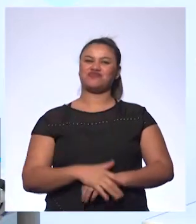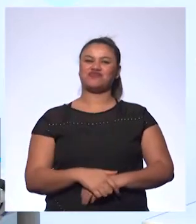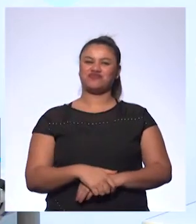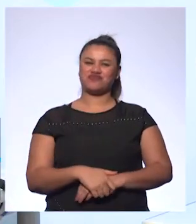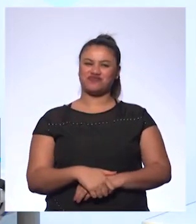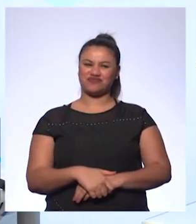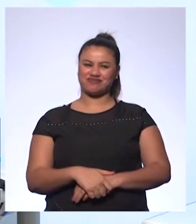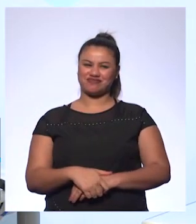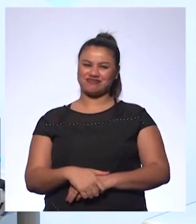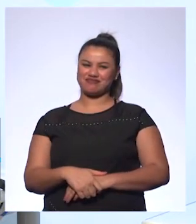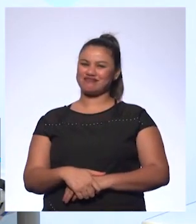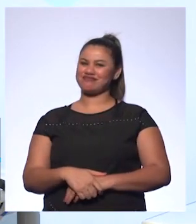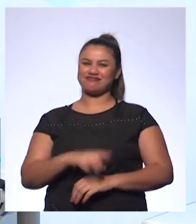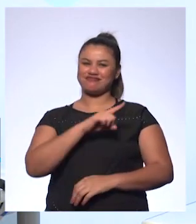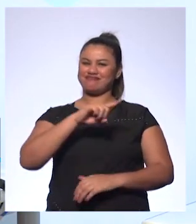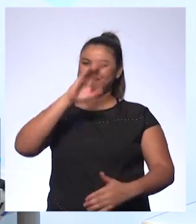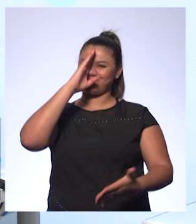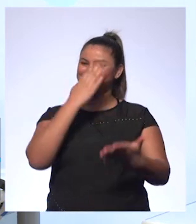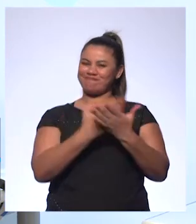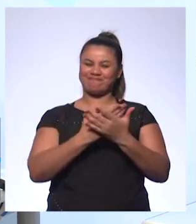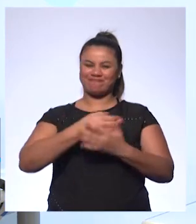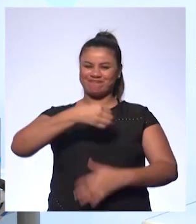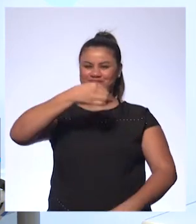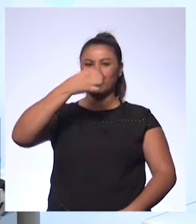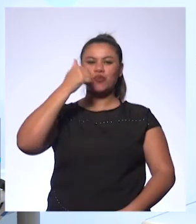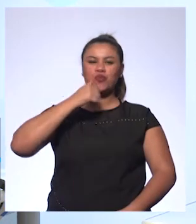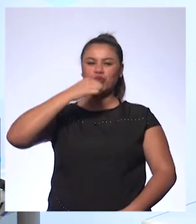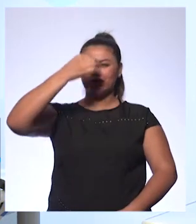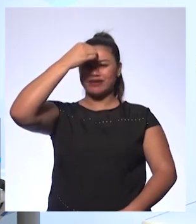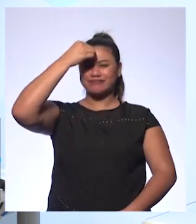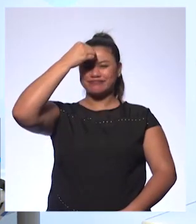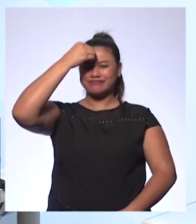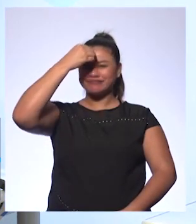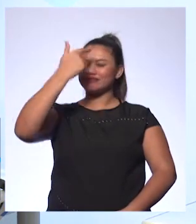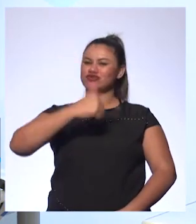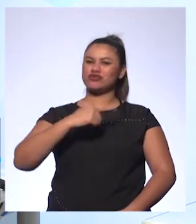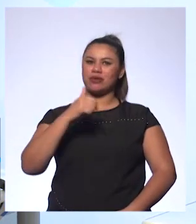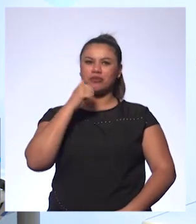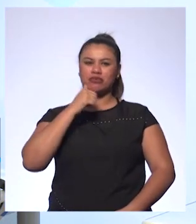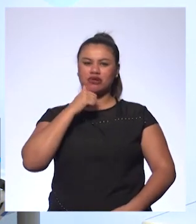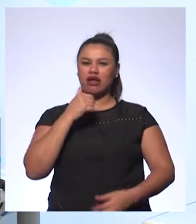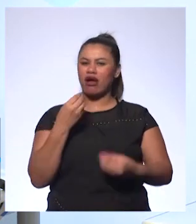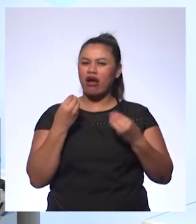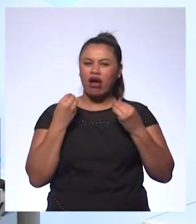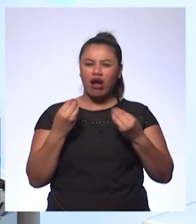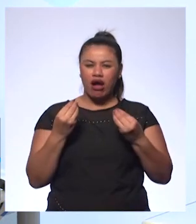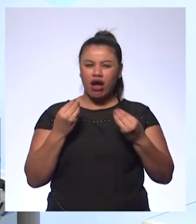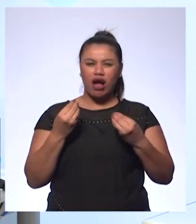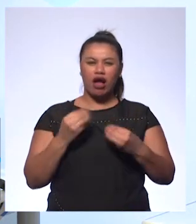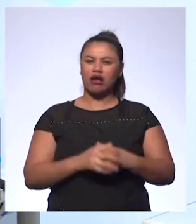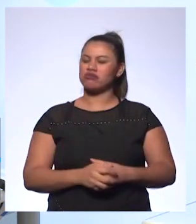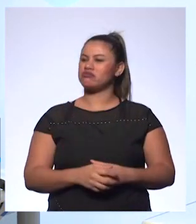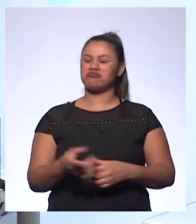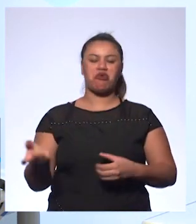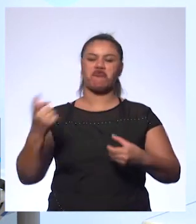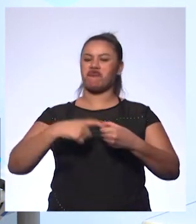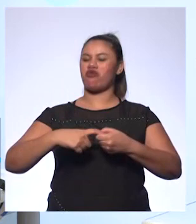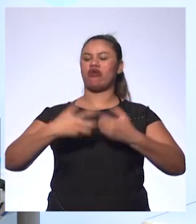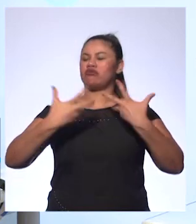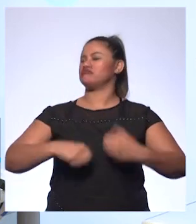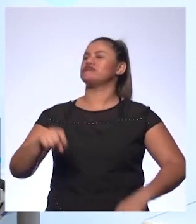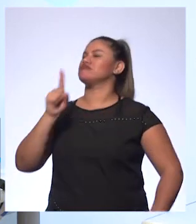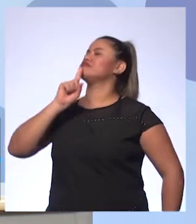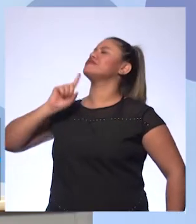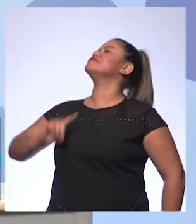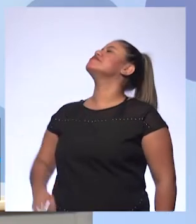Carlota da I don't believe her eles não acreditavam na Rua Dona Carlota acabando que ela ficou chateada ela falou aí dá um cartão que me querer eu não vou voltar mais